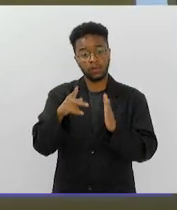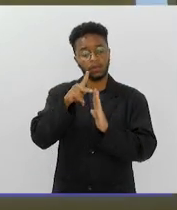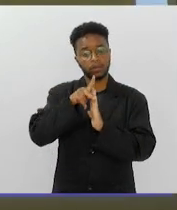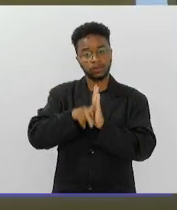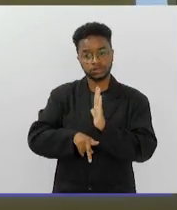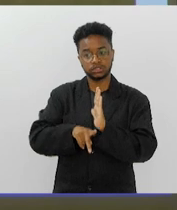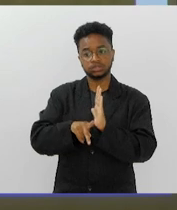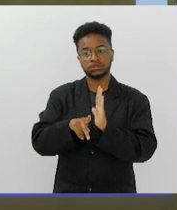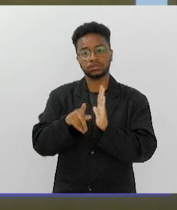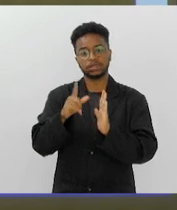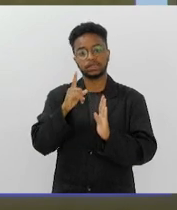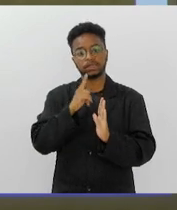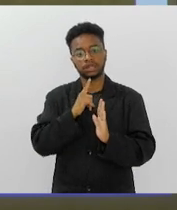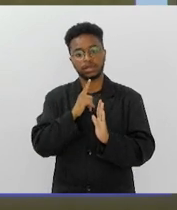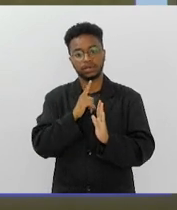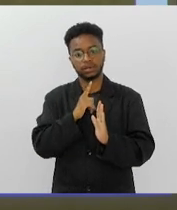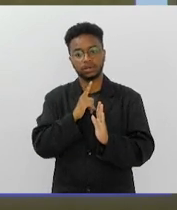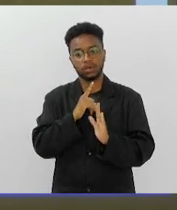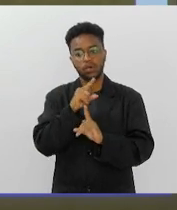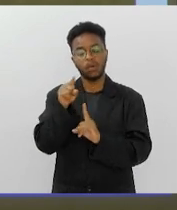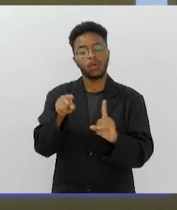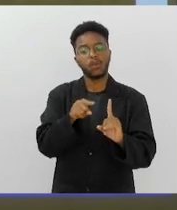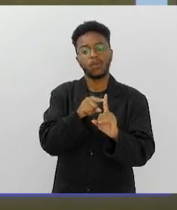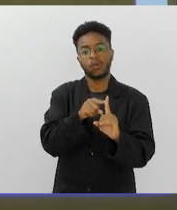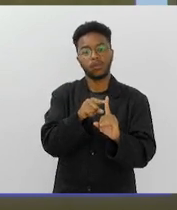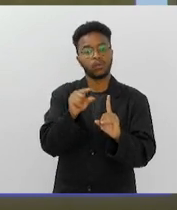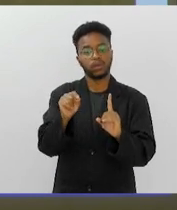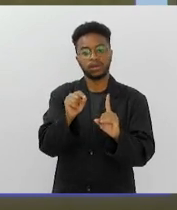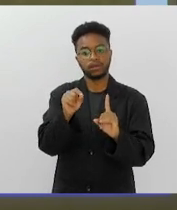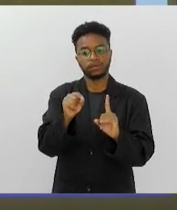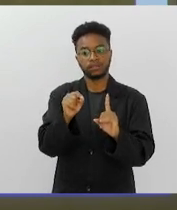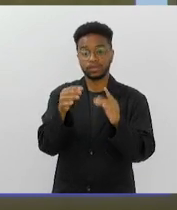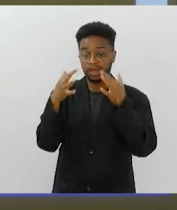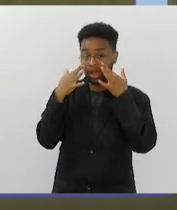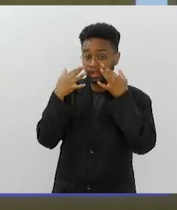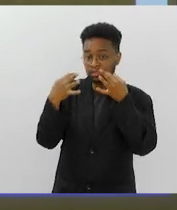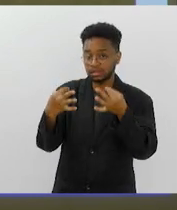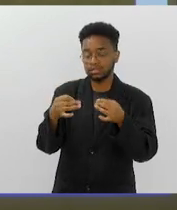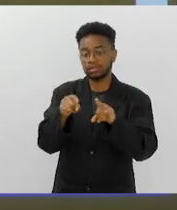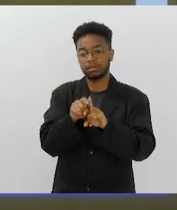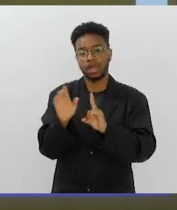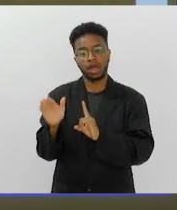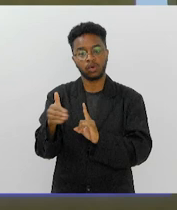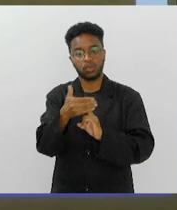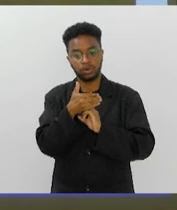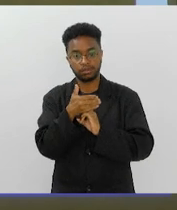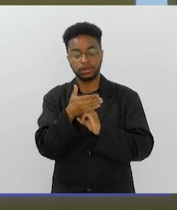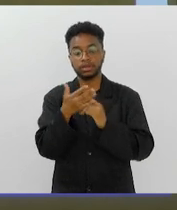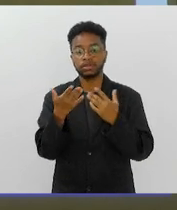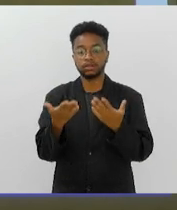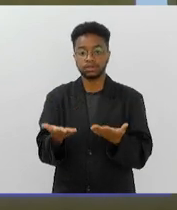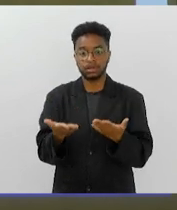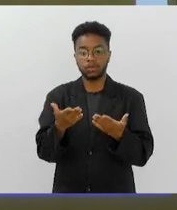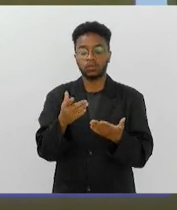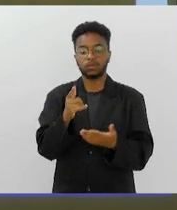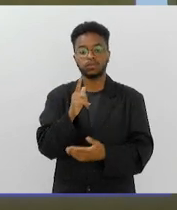tem como um dos objetivos ser escuta e acolhimento. E a gente